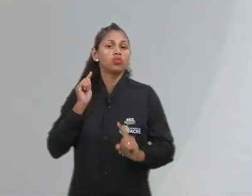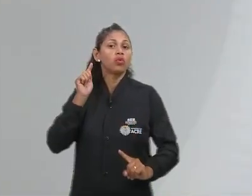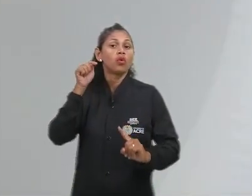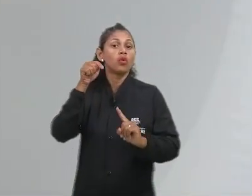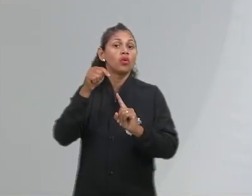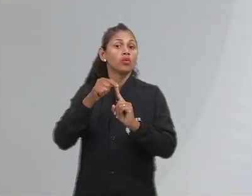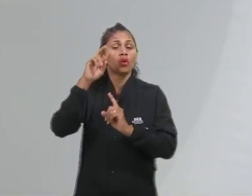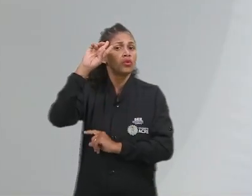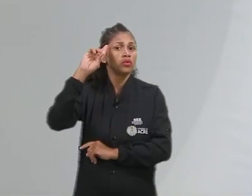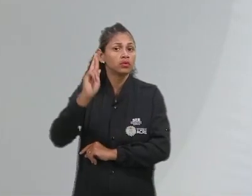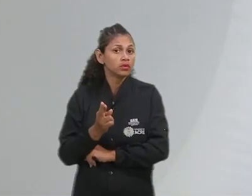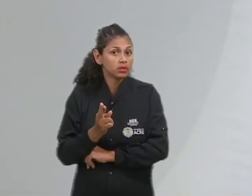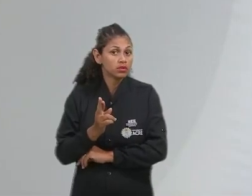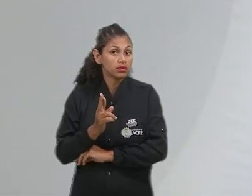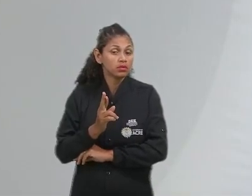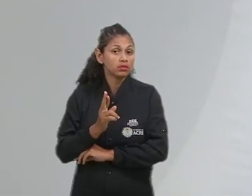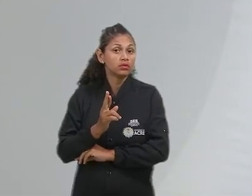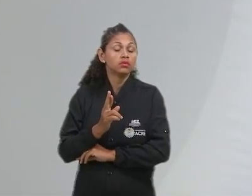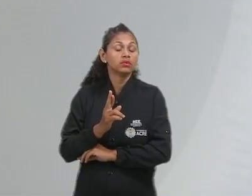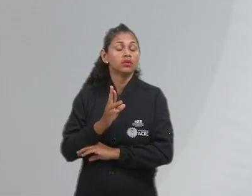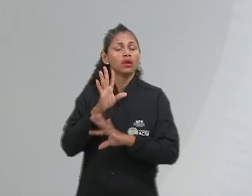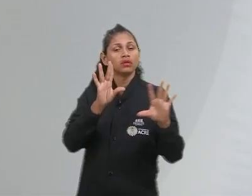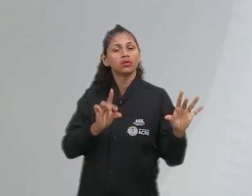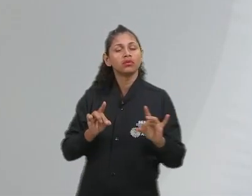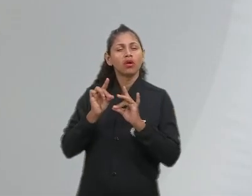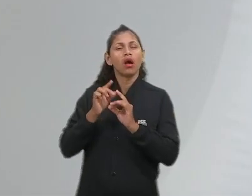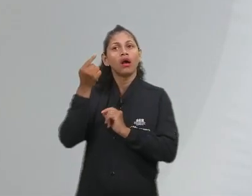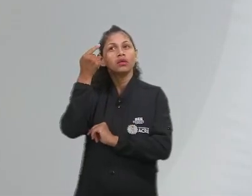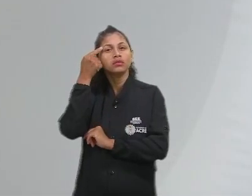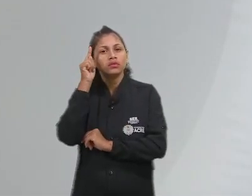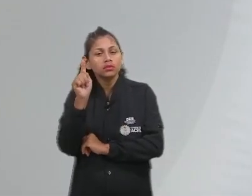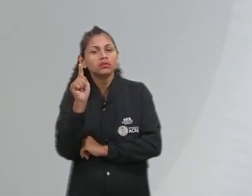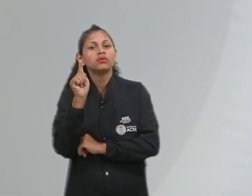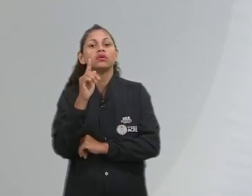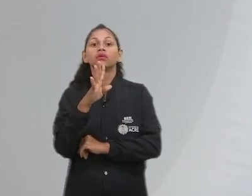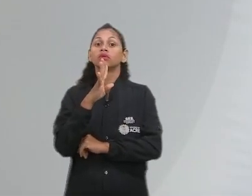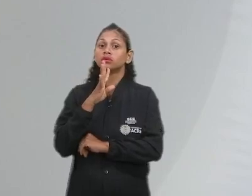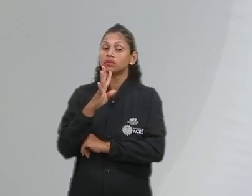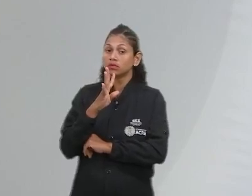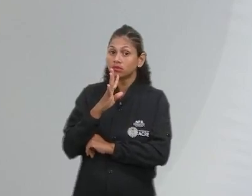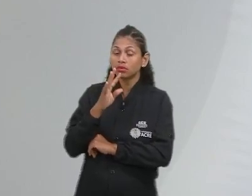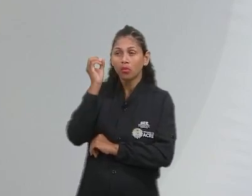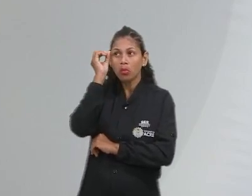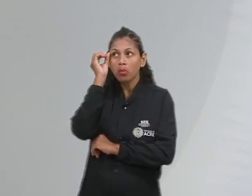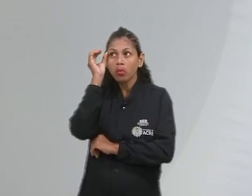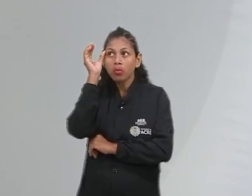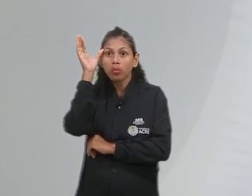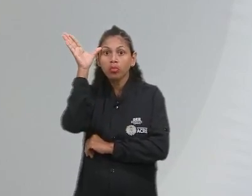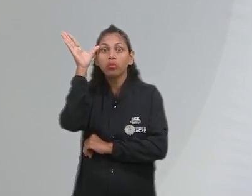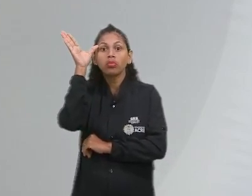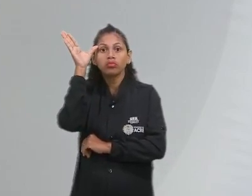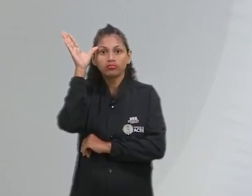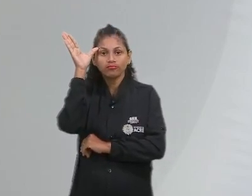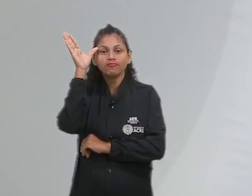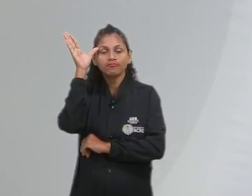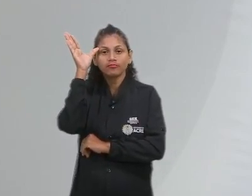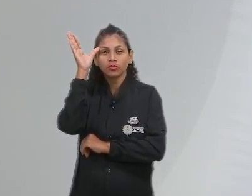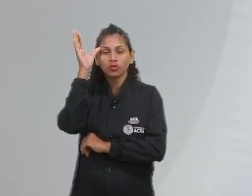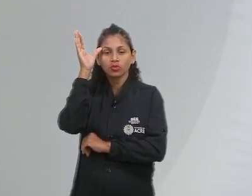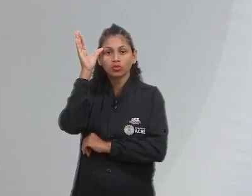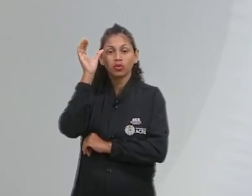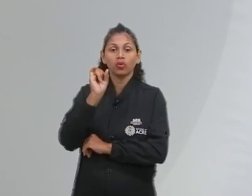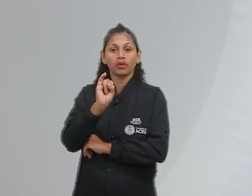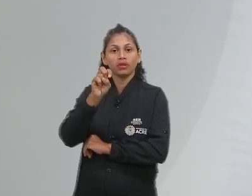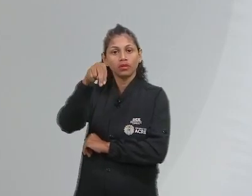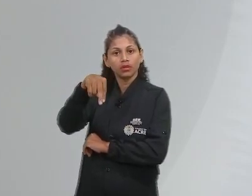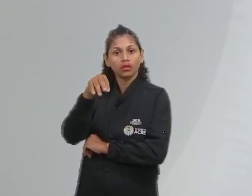racionalismo? Trazer para nós aquela ideia de que o conhecimento ele é proveniente do inatismo,